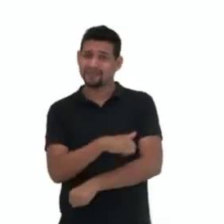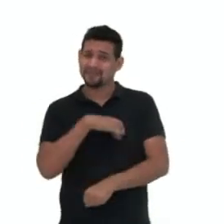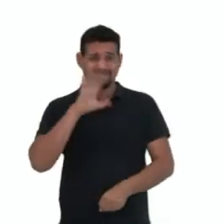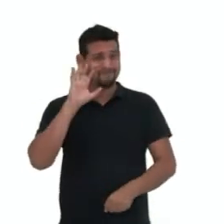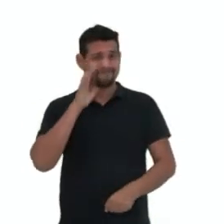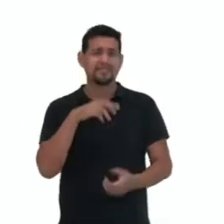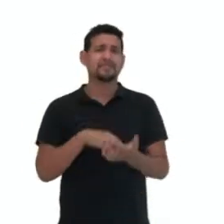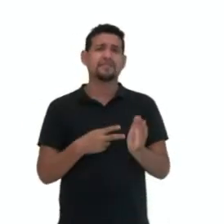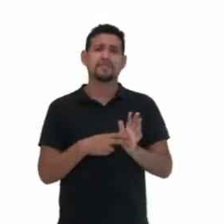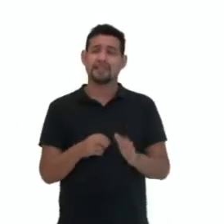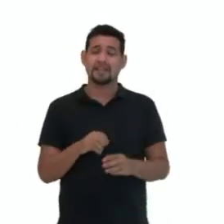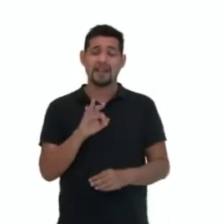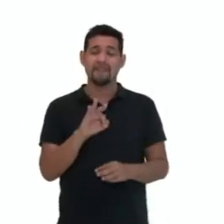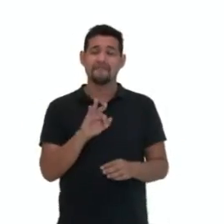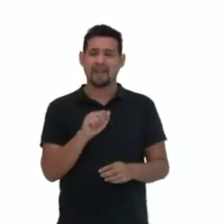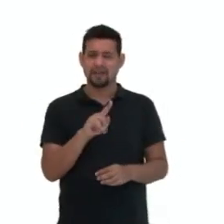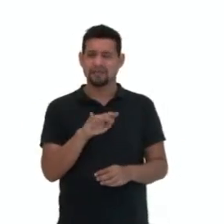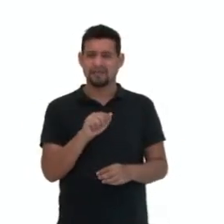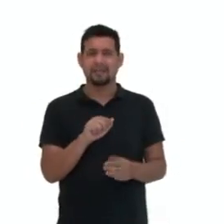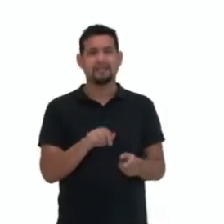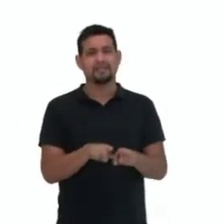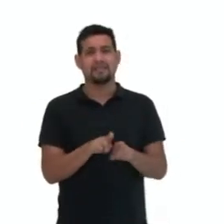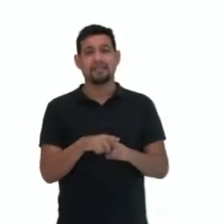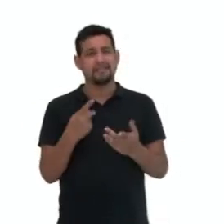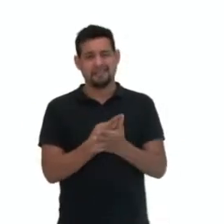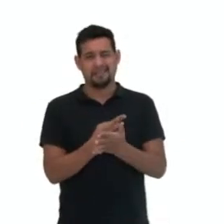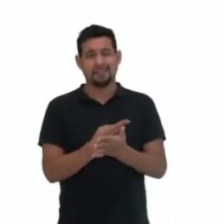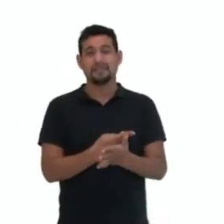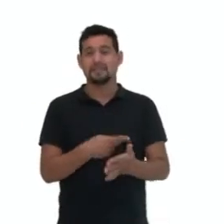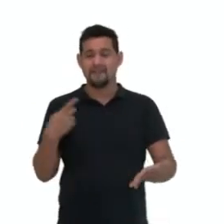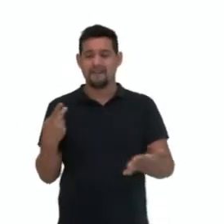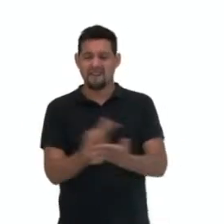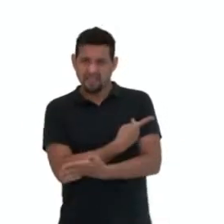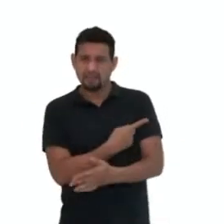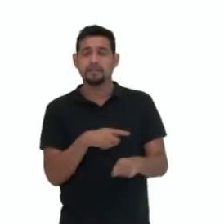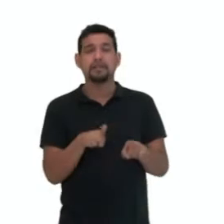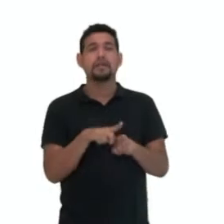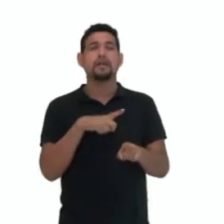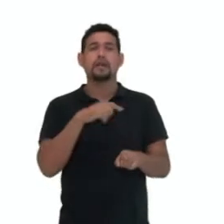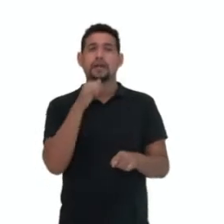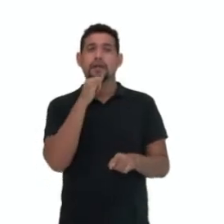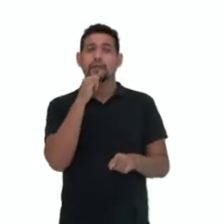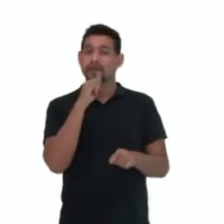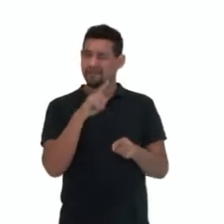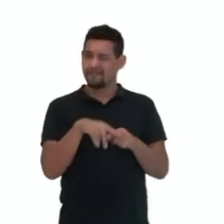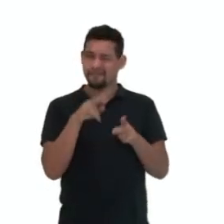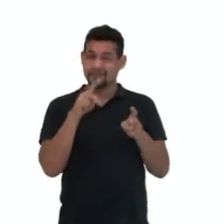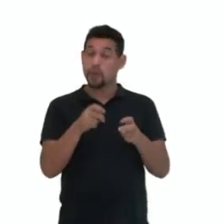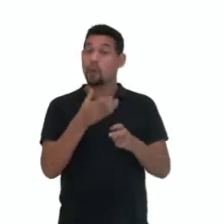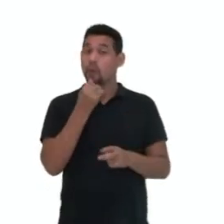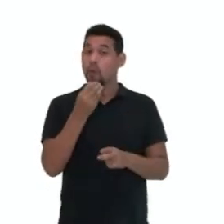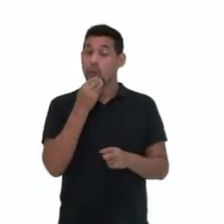bola chutada acerta violentamente o rosto de um zagueiro. A foto mostra o instante em que a